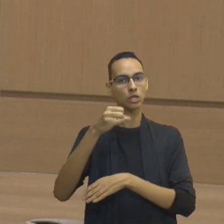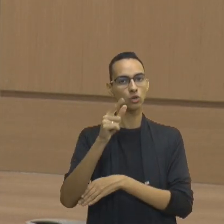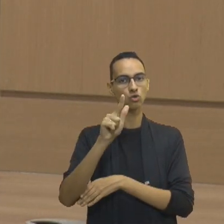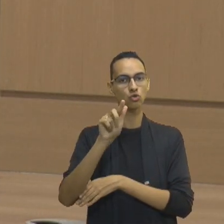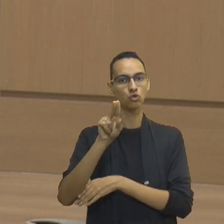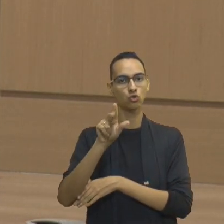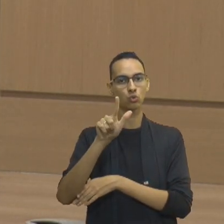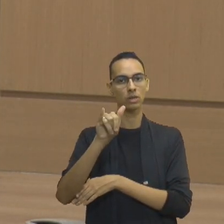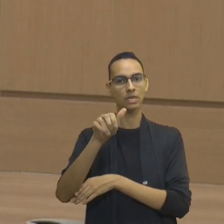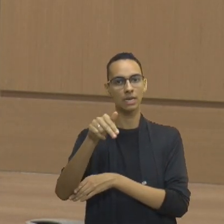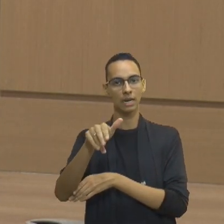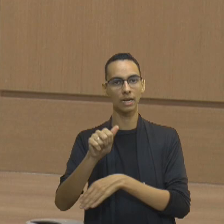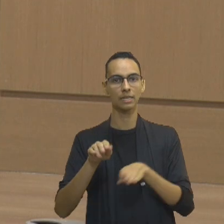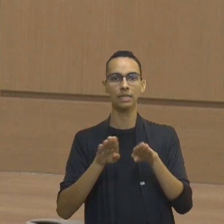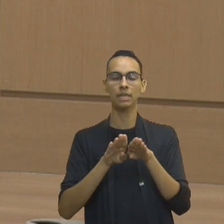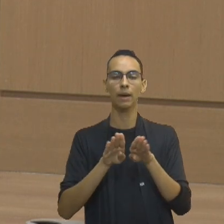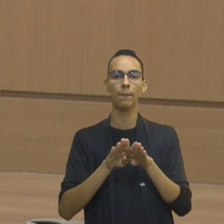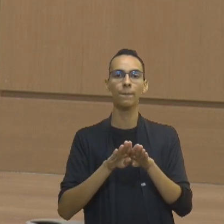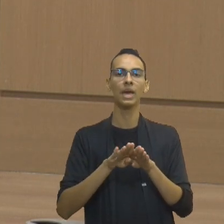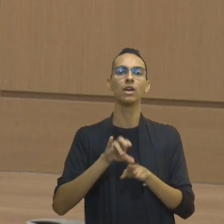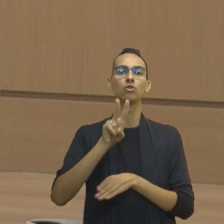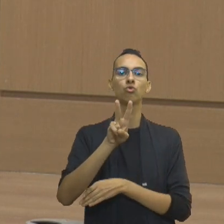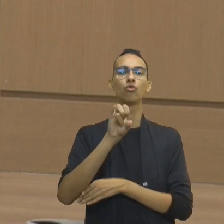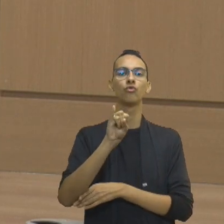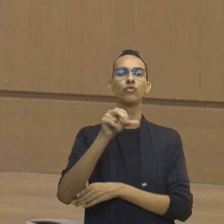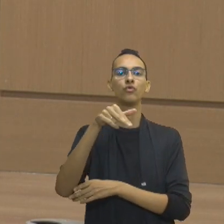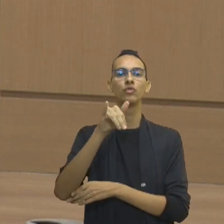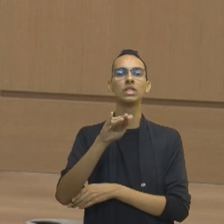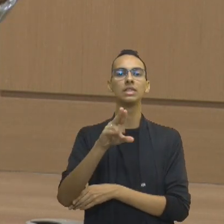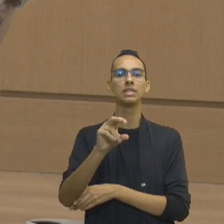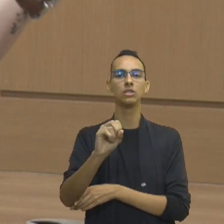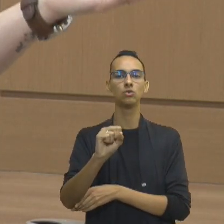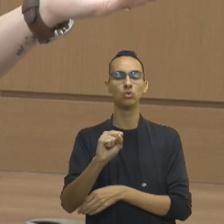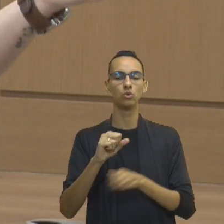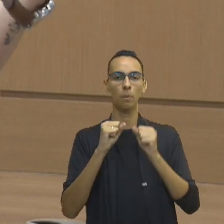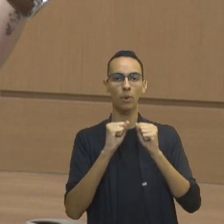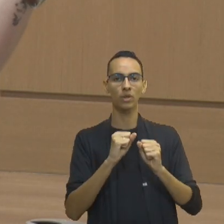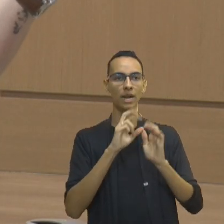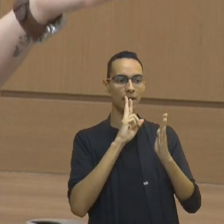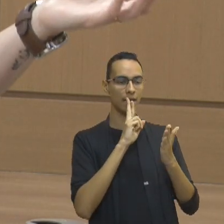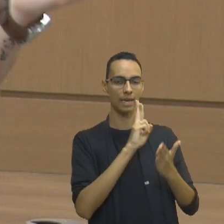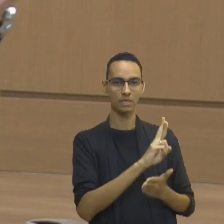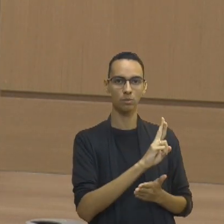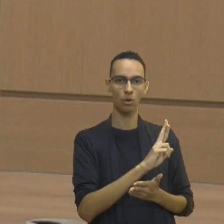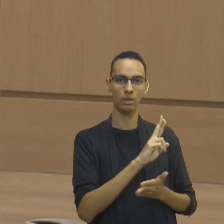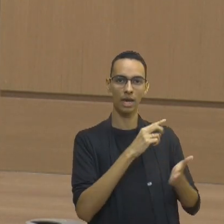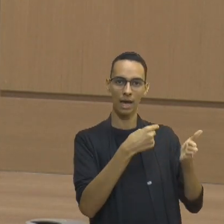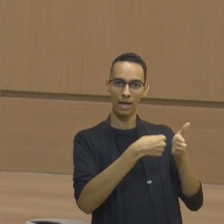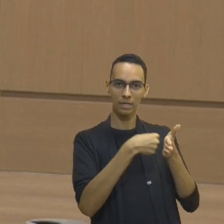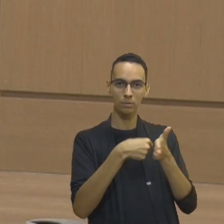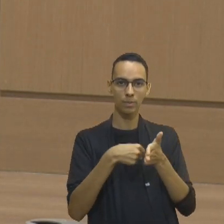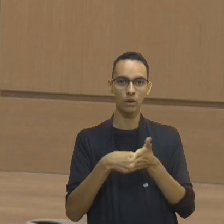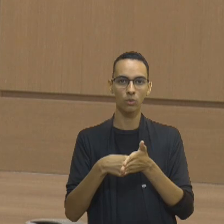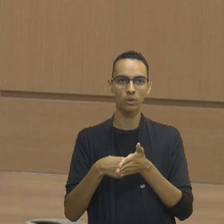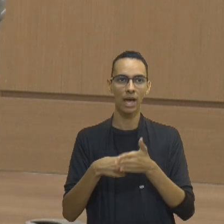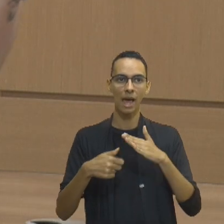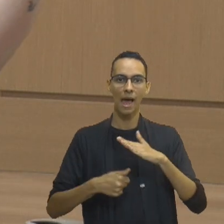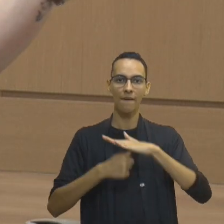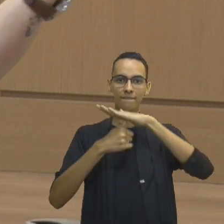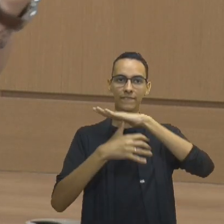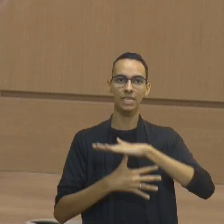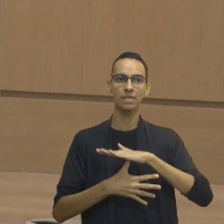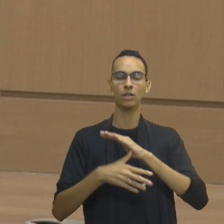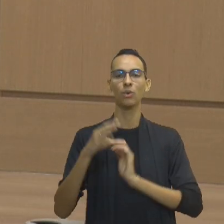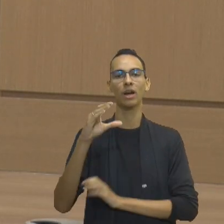aqui e também poderão responder aos questionamentos. A vice-reitora, Catarina Zeredo, e